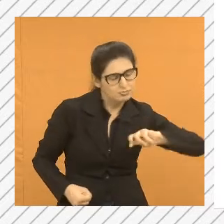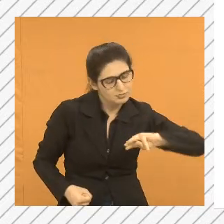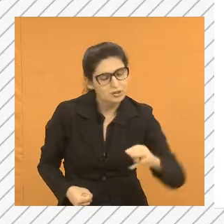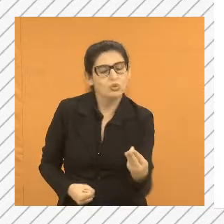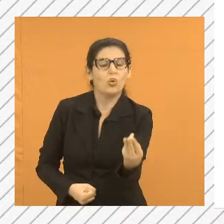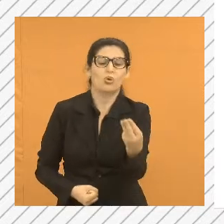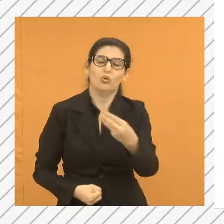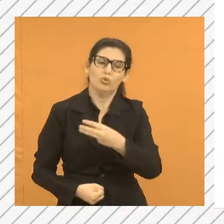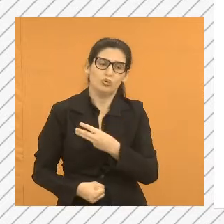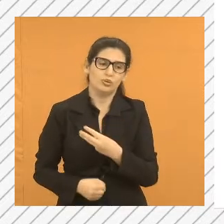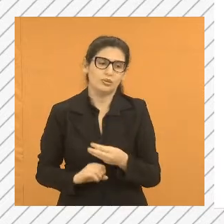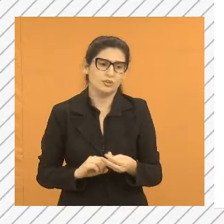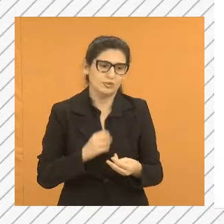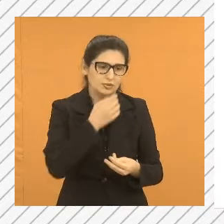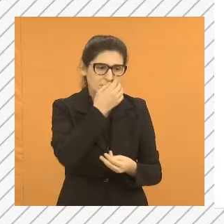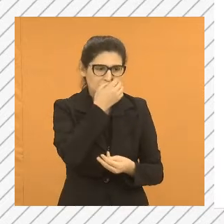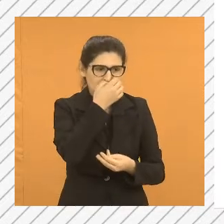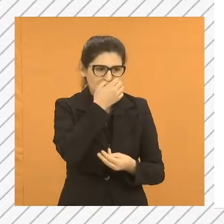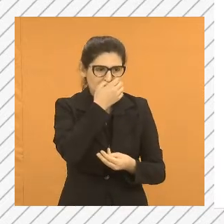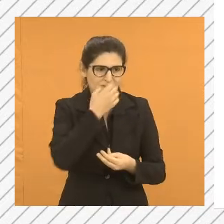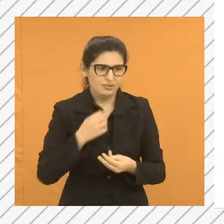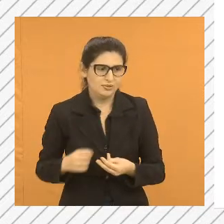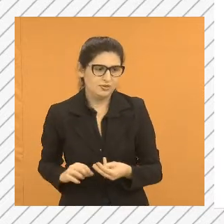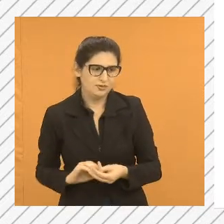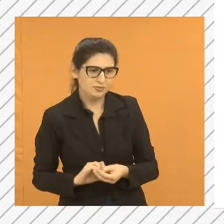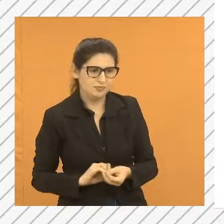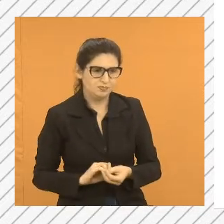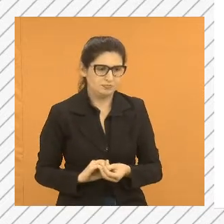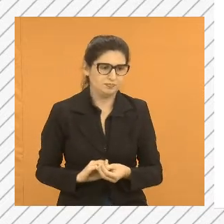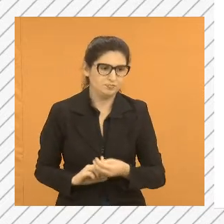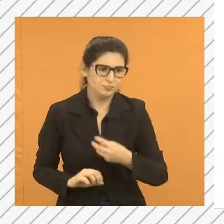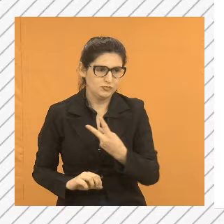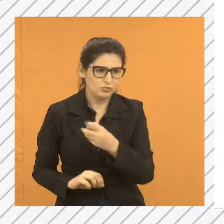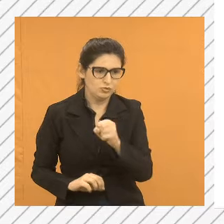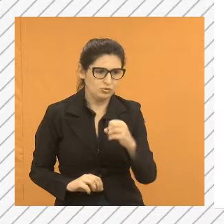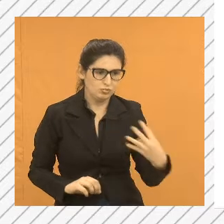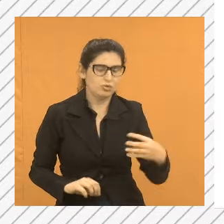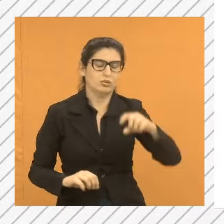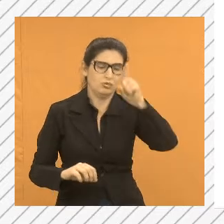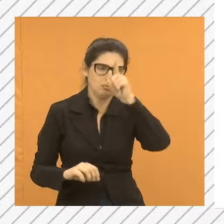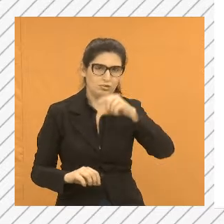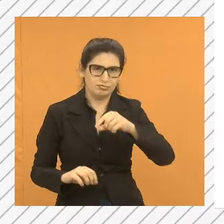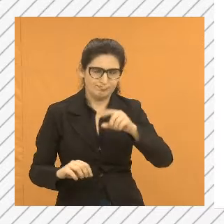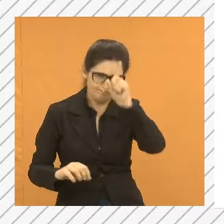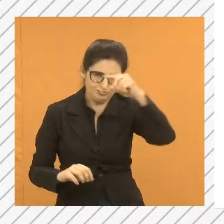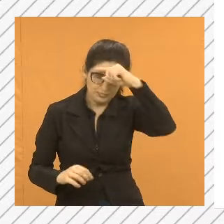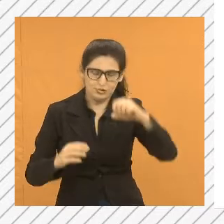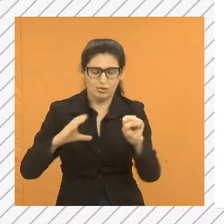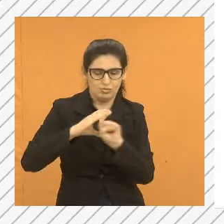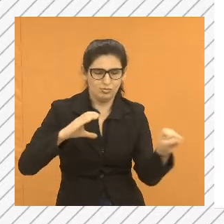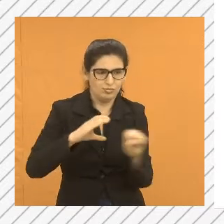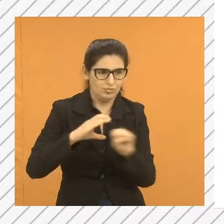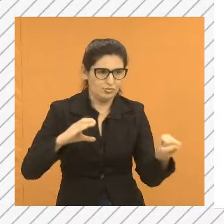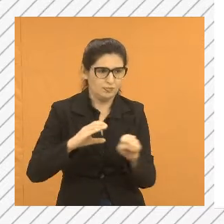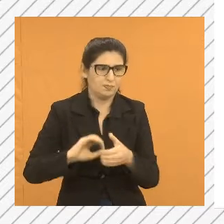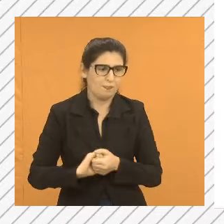outras despesas, 10.900.000, São Francisco, 8,5 milhões, Caminho de